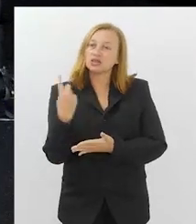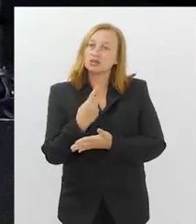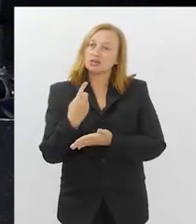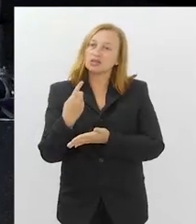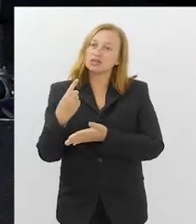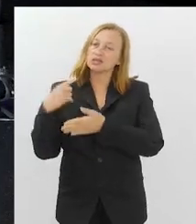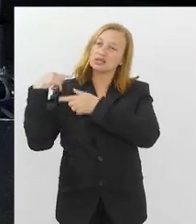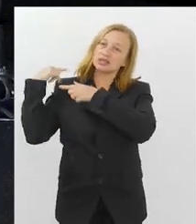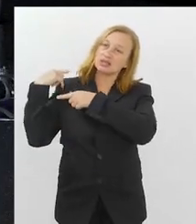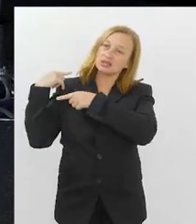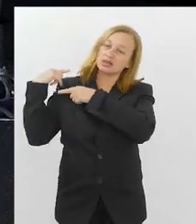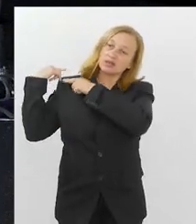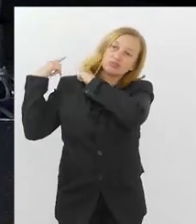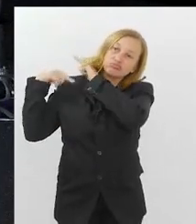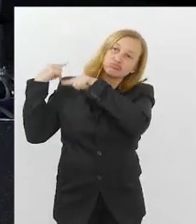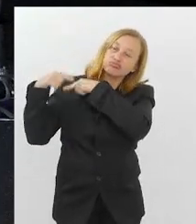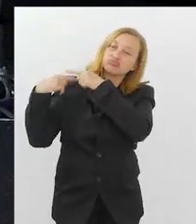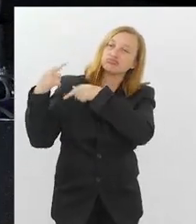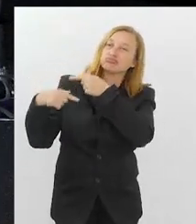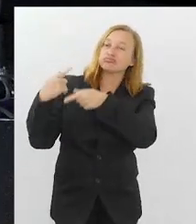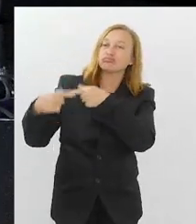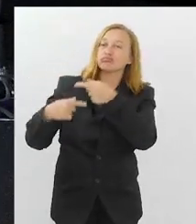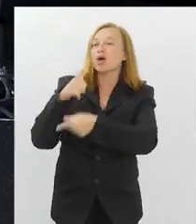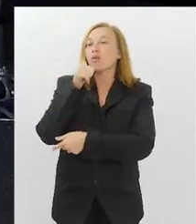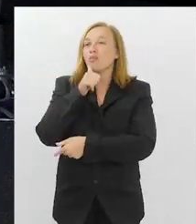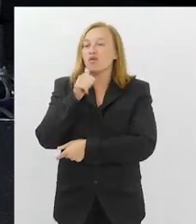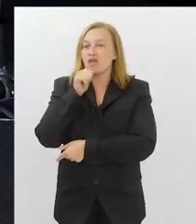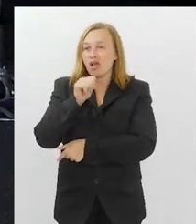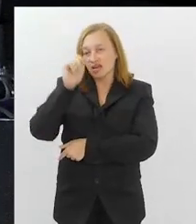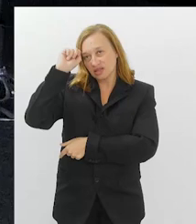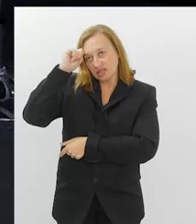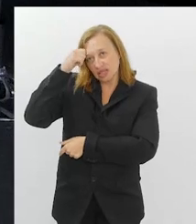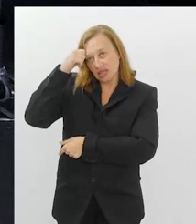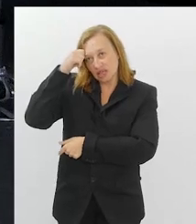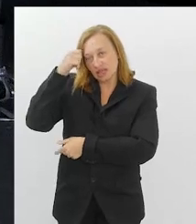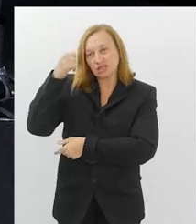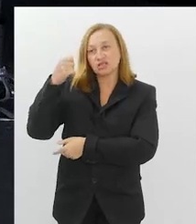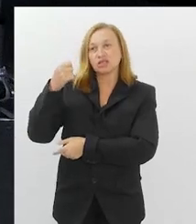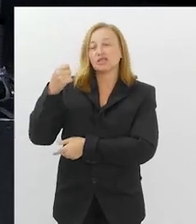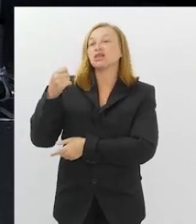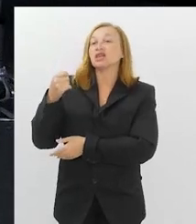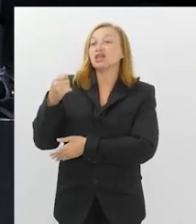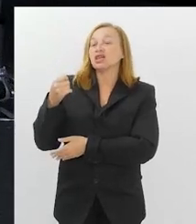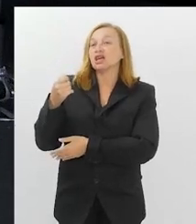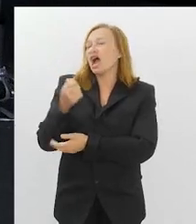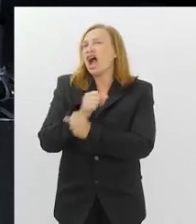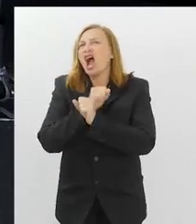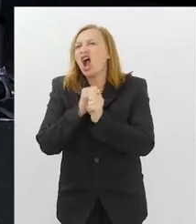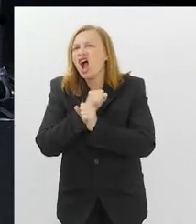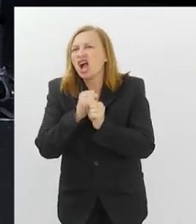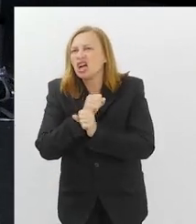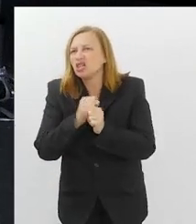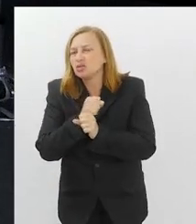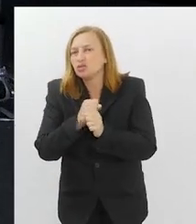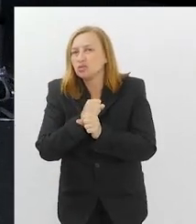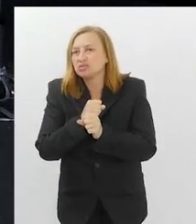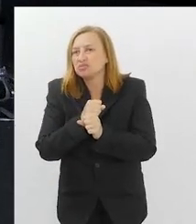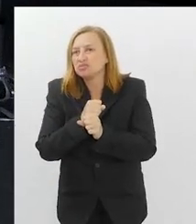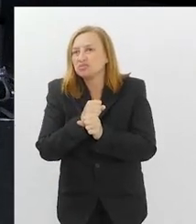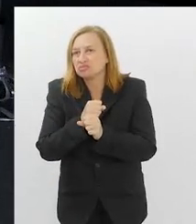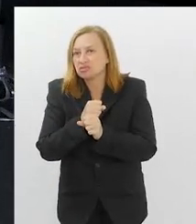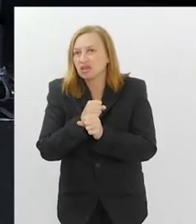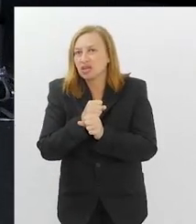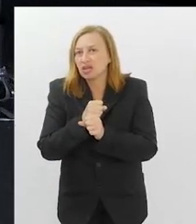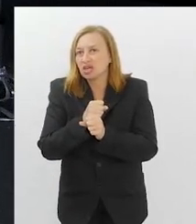nossas ancestrais que vieram abrindo os caminhos e que ficaram invisíveis durante muito tempo, que os livros não trouxeram lá